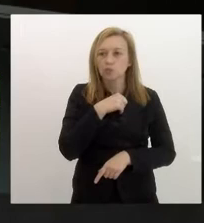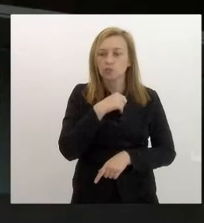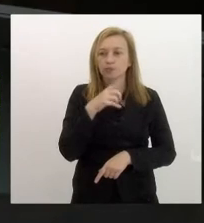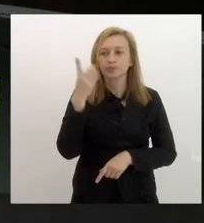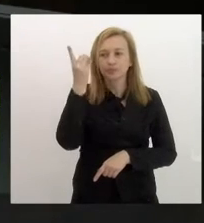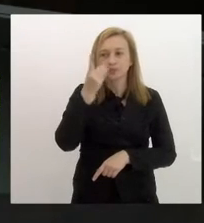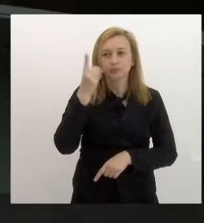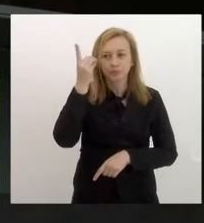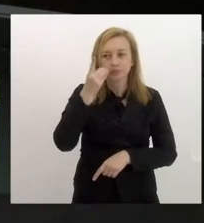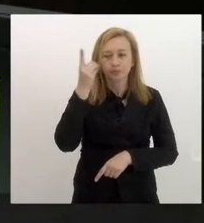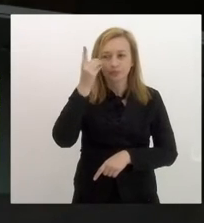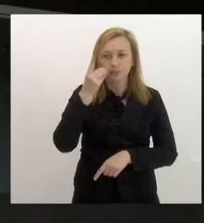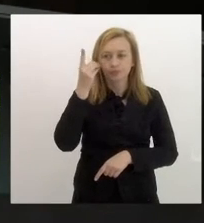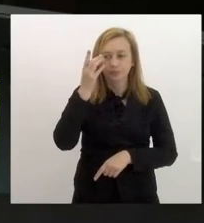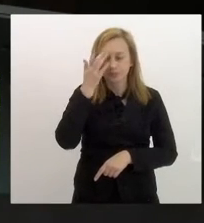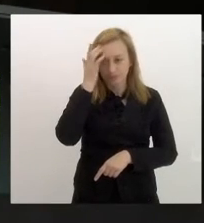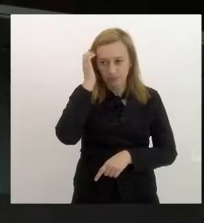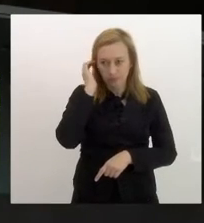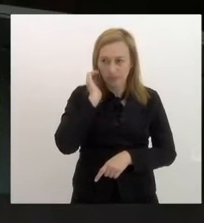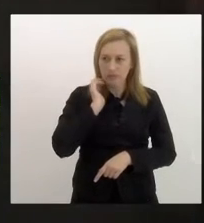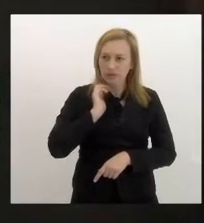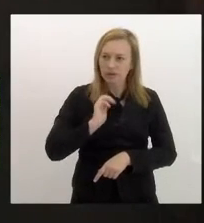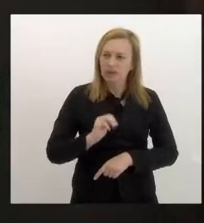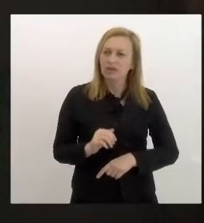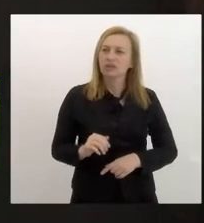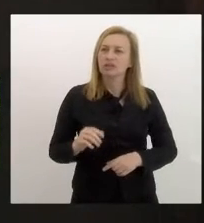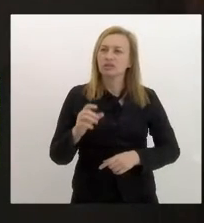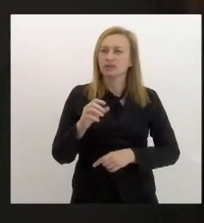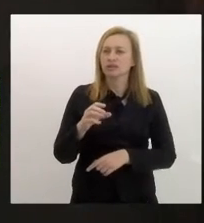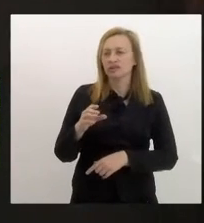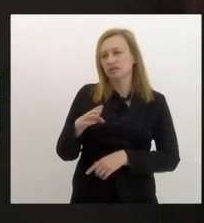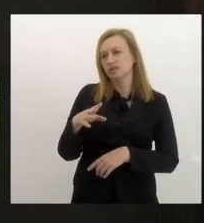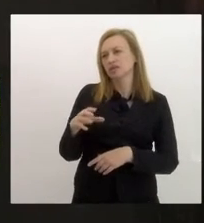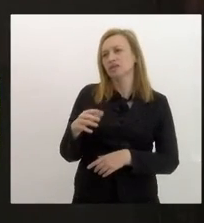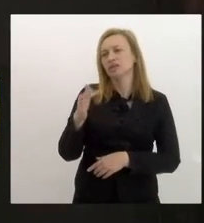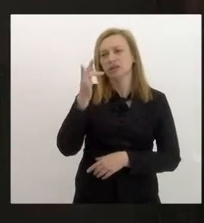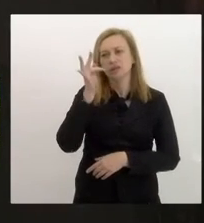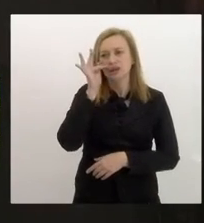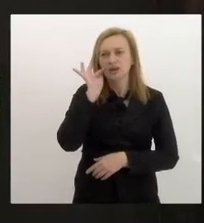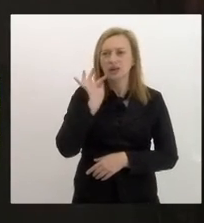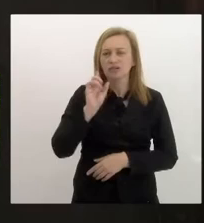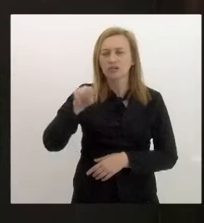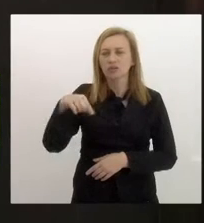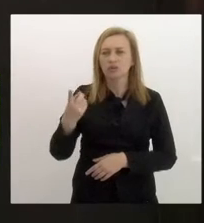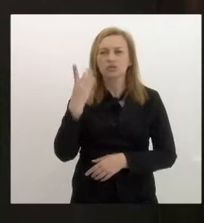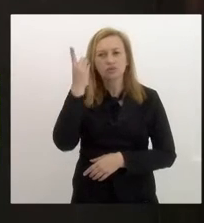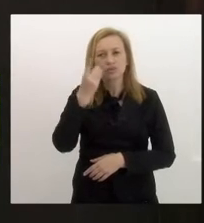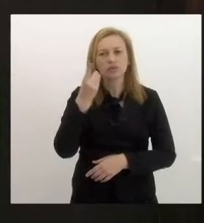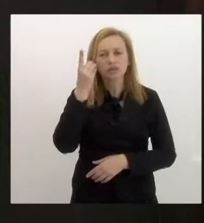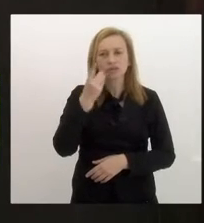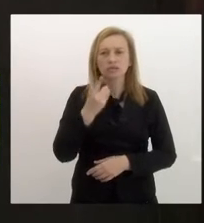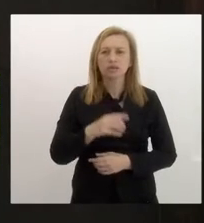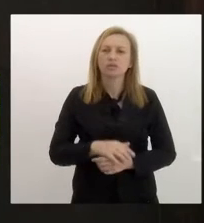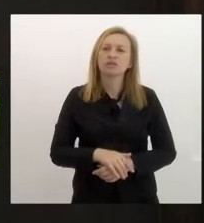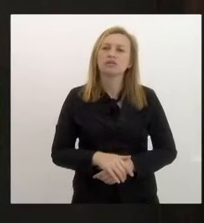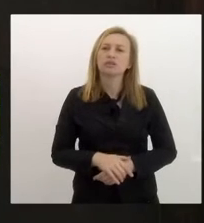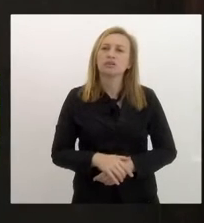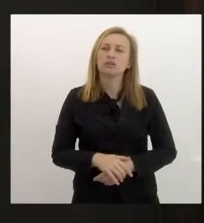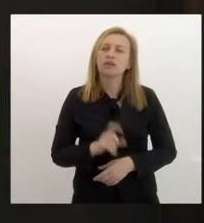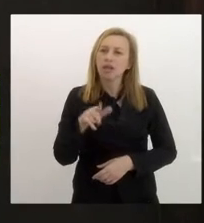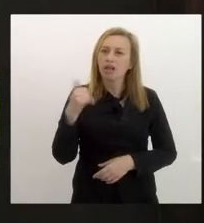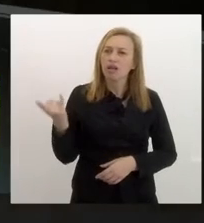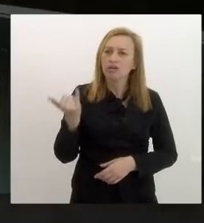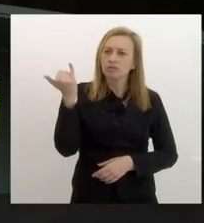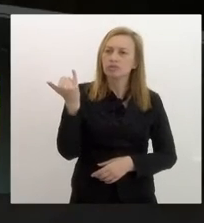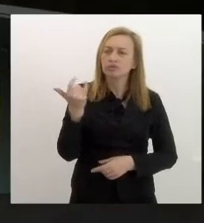Deputado Luiz Paulo tava Serafim demais deputados e deputadas que é que é